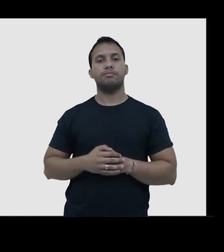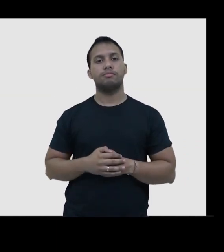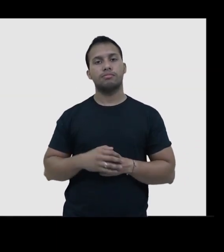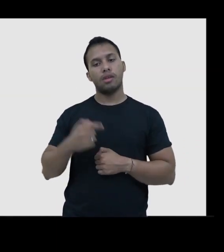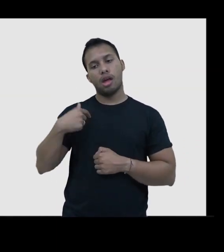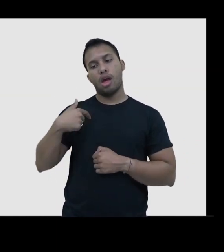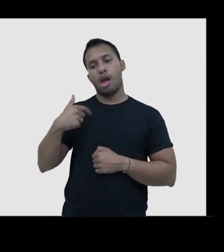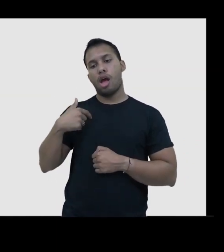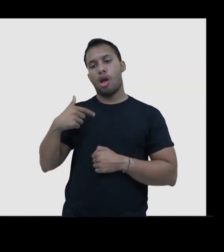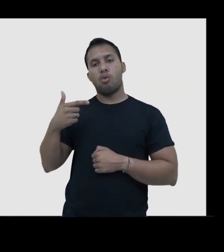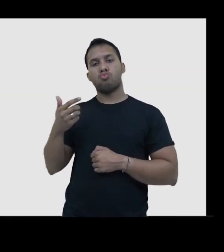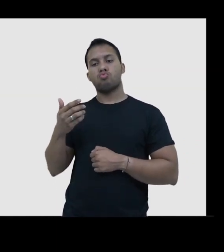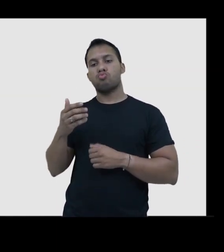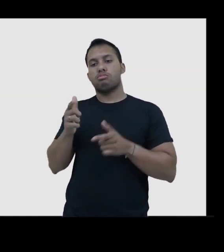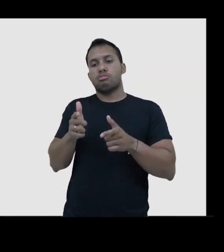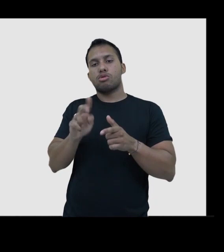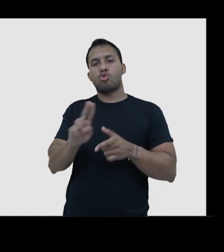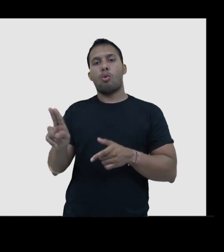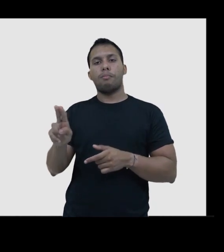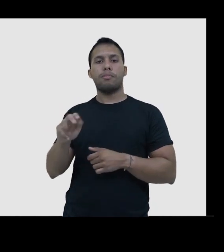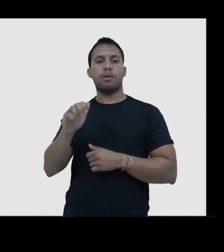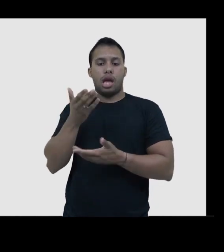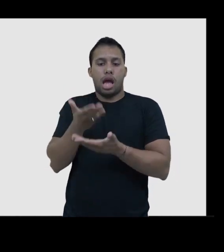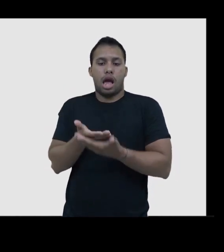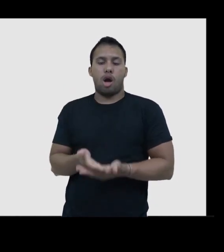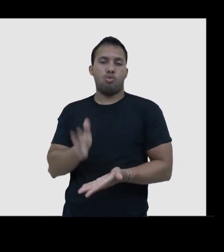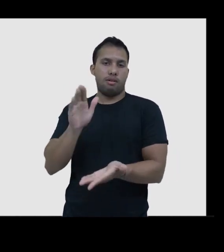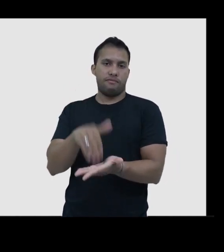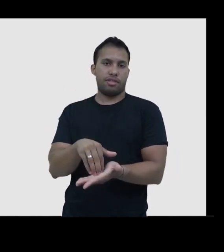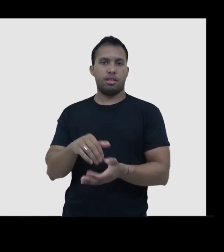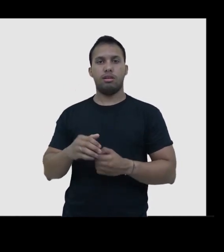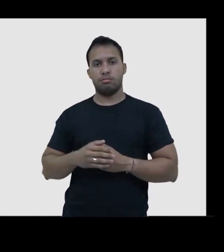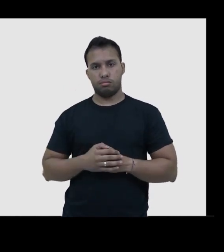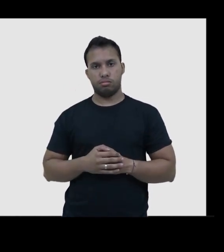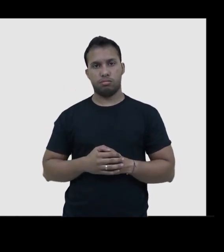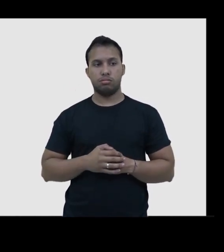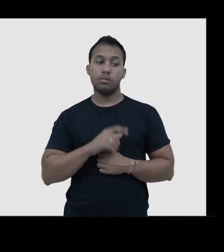vou chamar aqui de aula final.